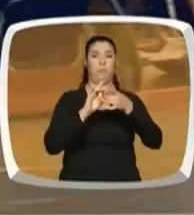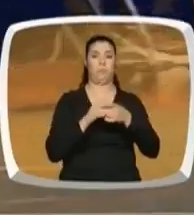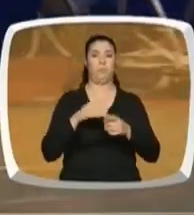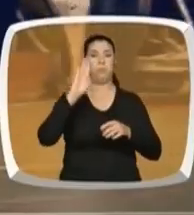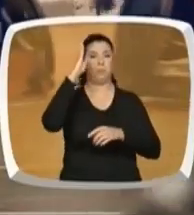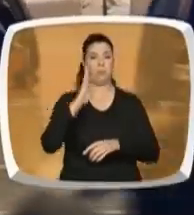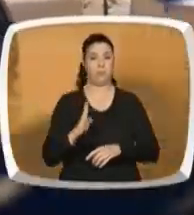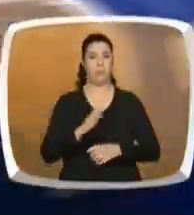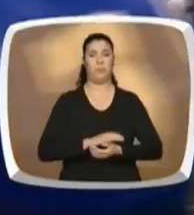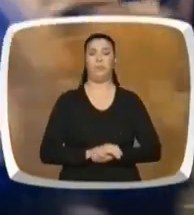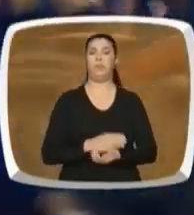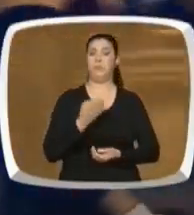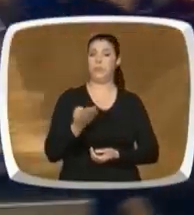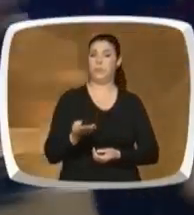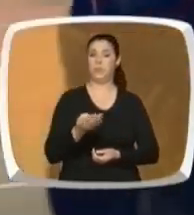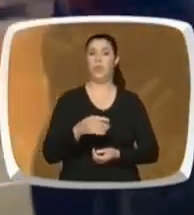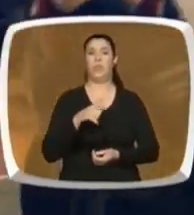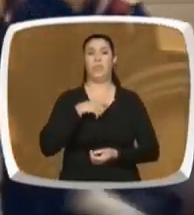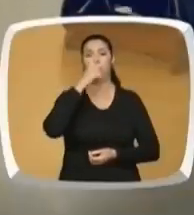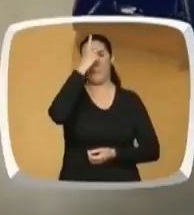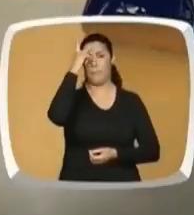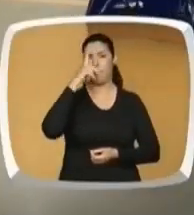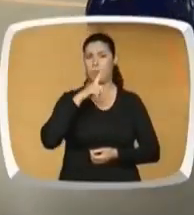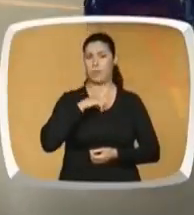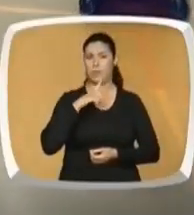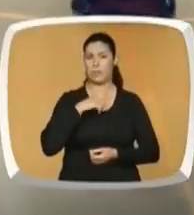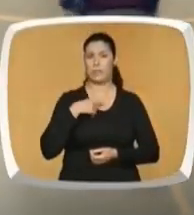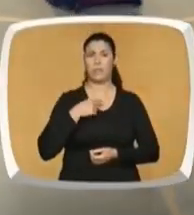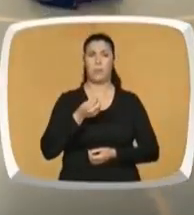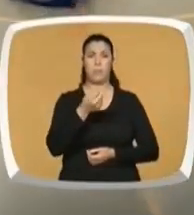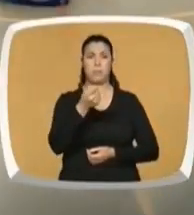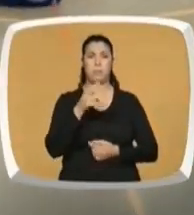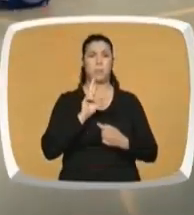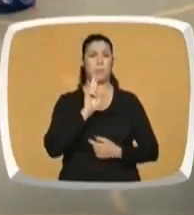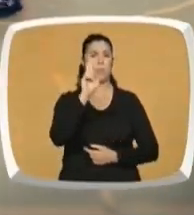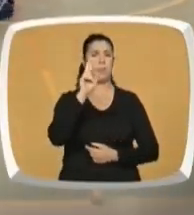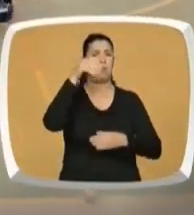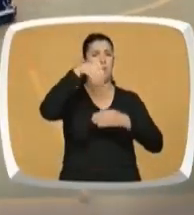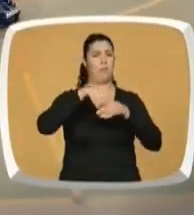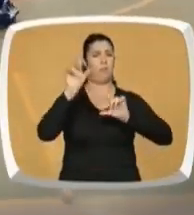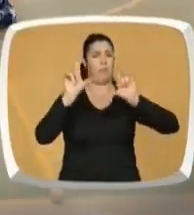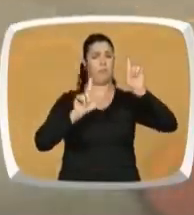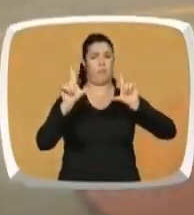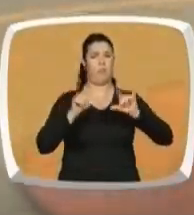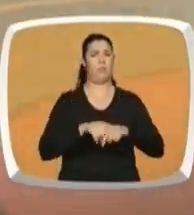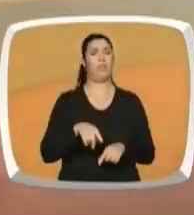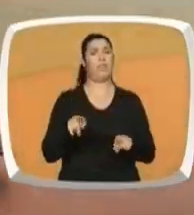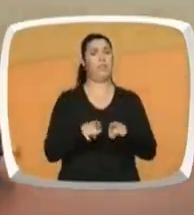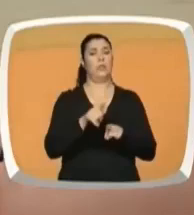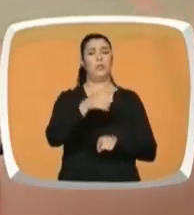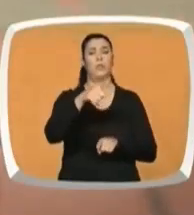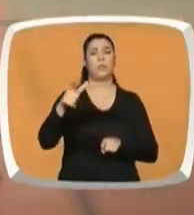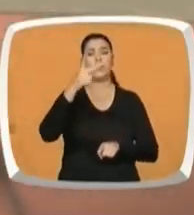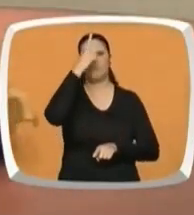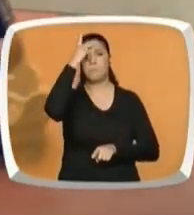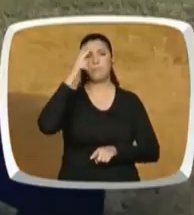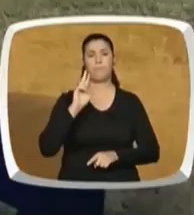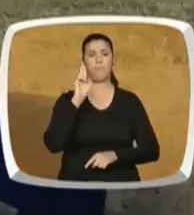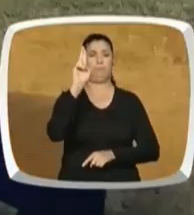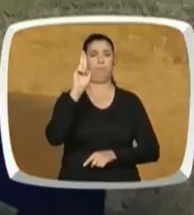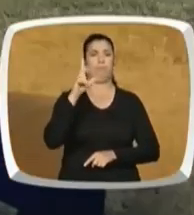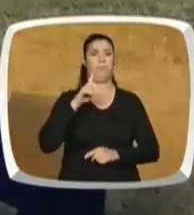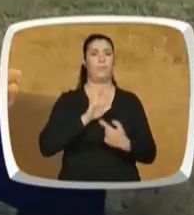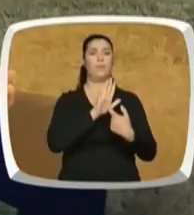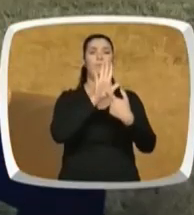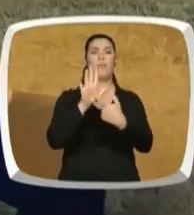modalidade. Eu acho que as pessoas com deficiência ainda são pouco representadas na TV e a maioria das vezes quando elas